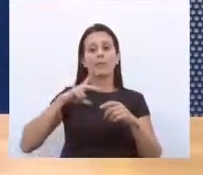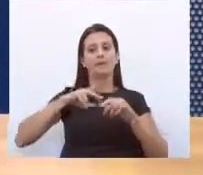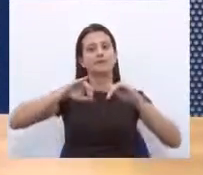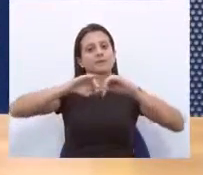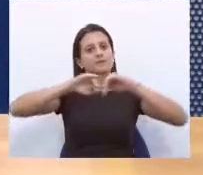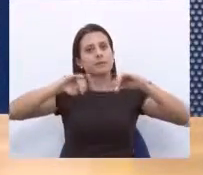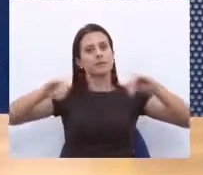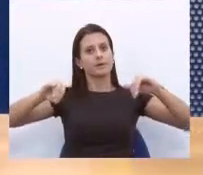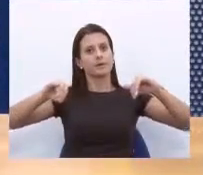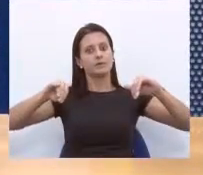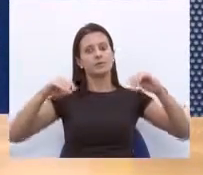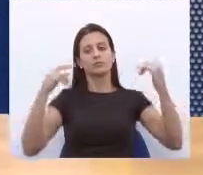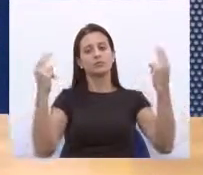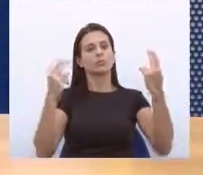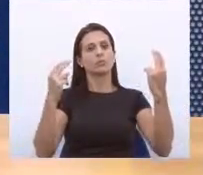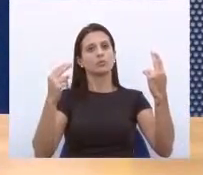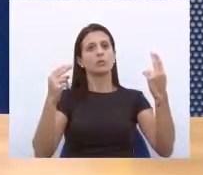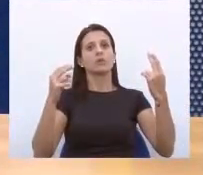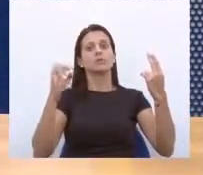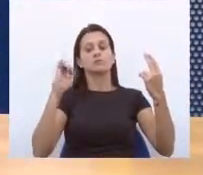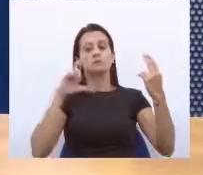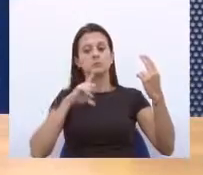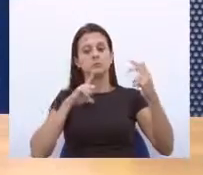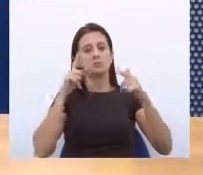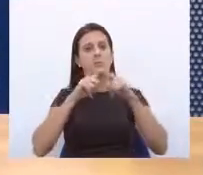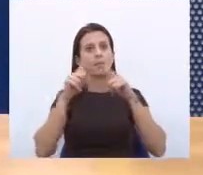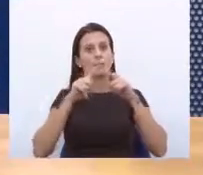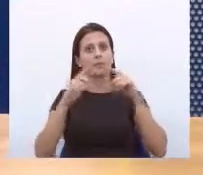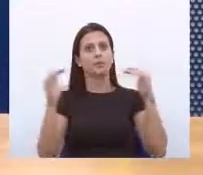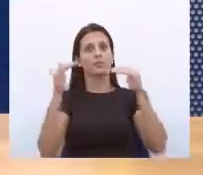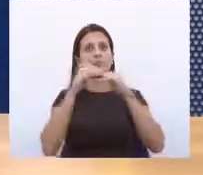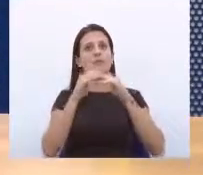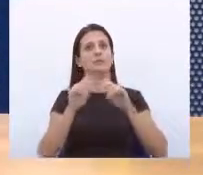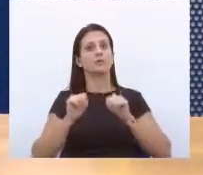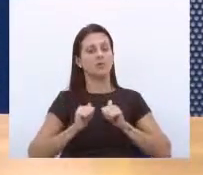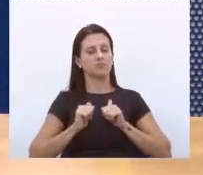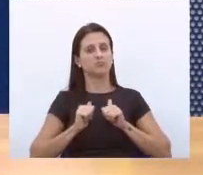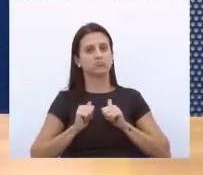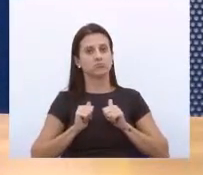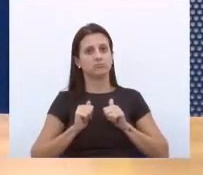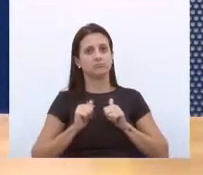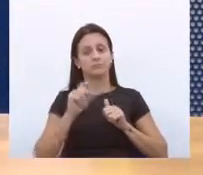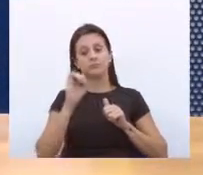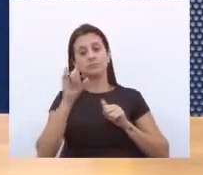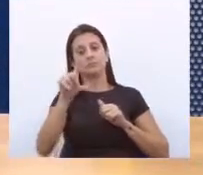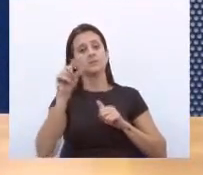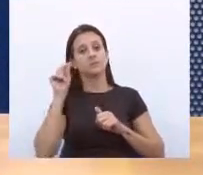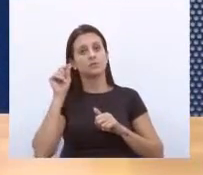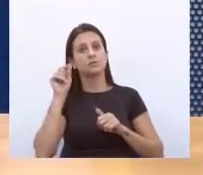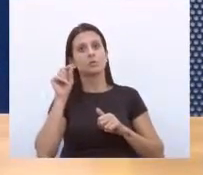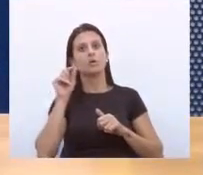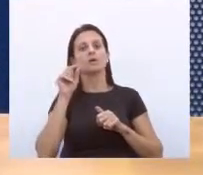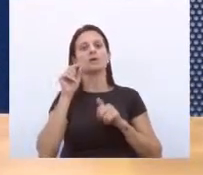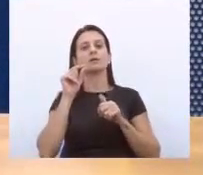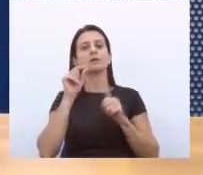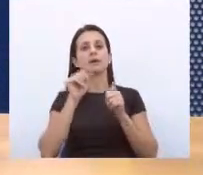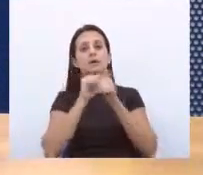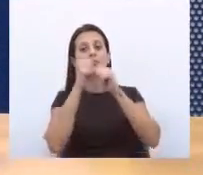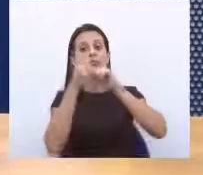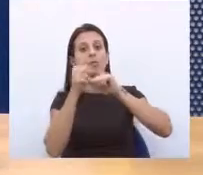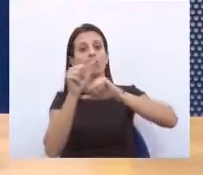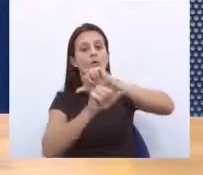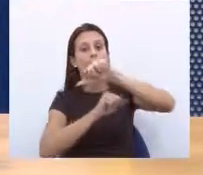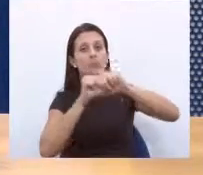E não há qualquer obstáculo a que se opte, por exemplo, não é, por adotar o